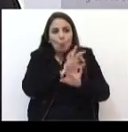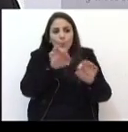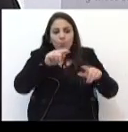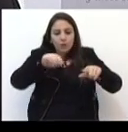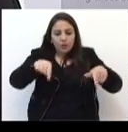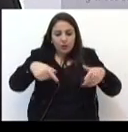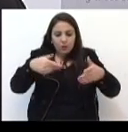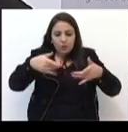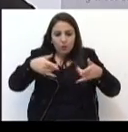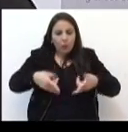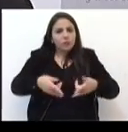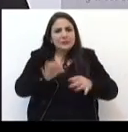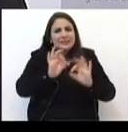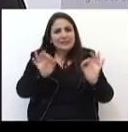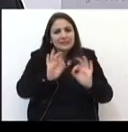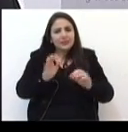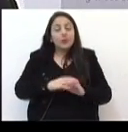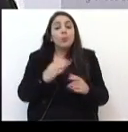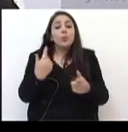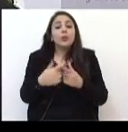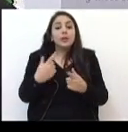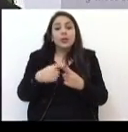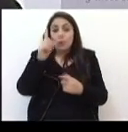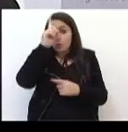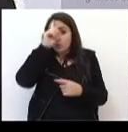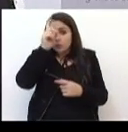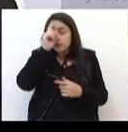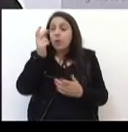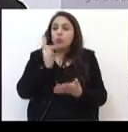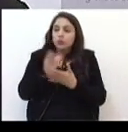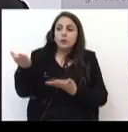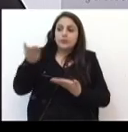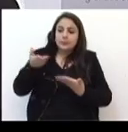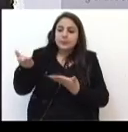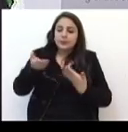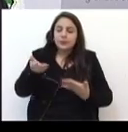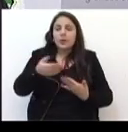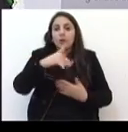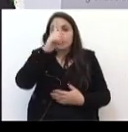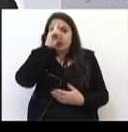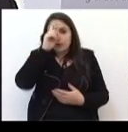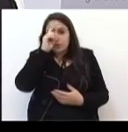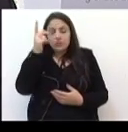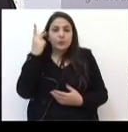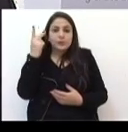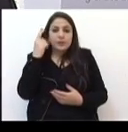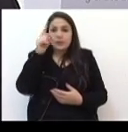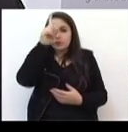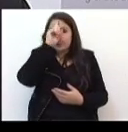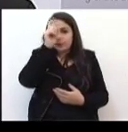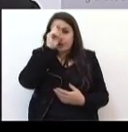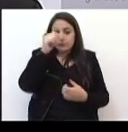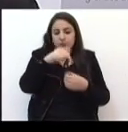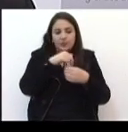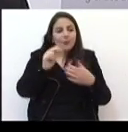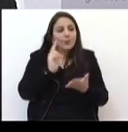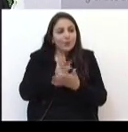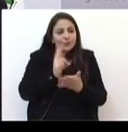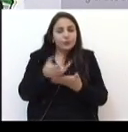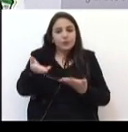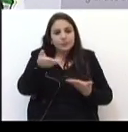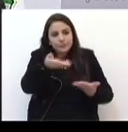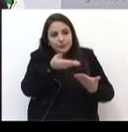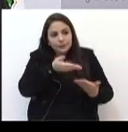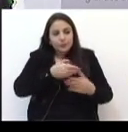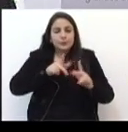Por quê? O hospital continua absorvendo, tanto o Hospital São Vicente, o Hospital da Cidade, e que trabalham com o Sistema Único de Saúde, continua